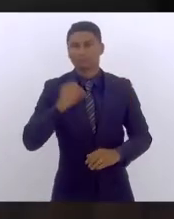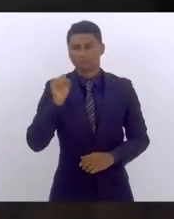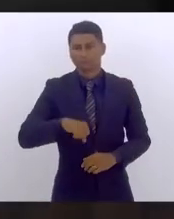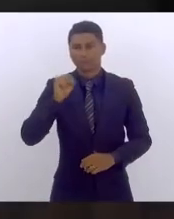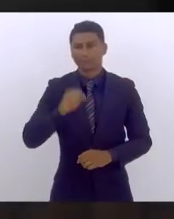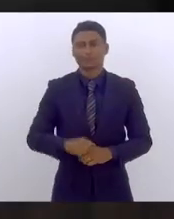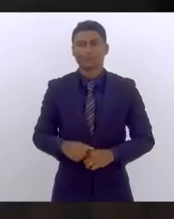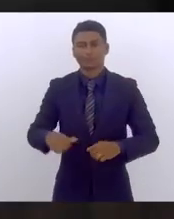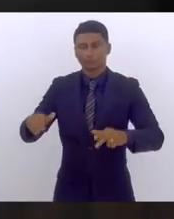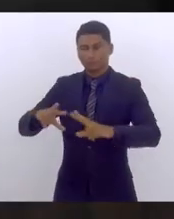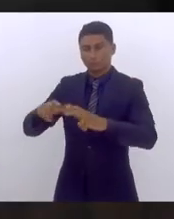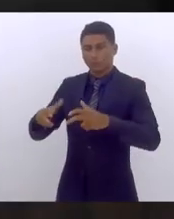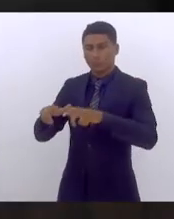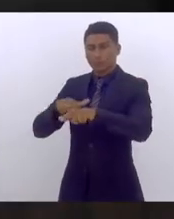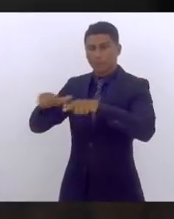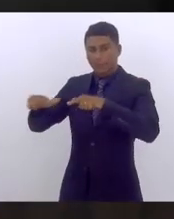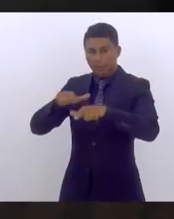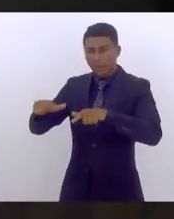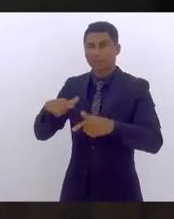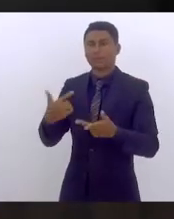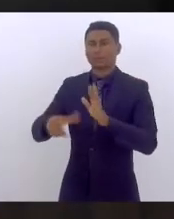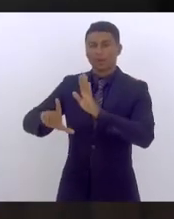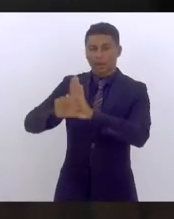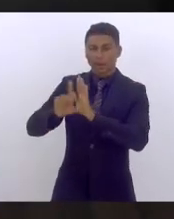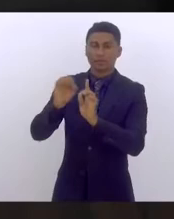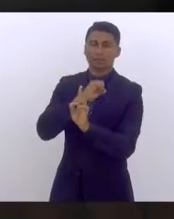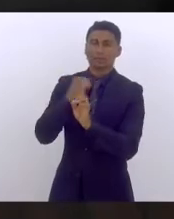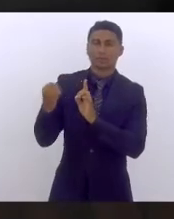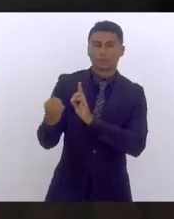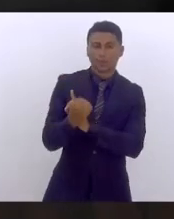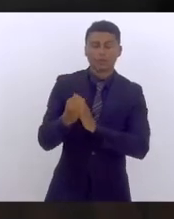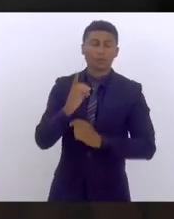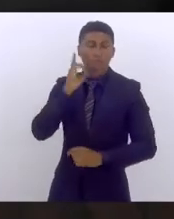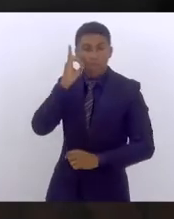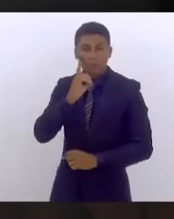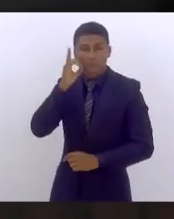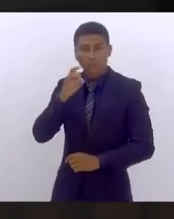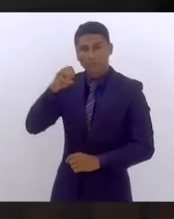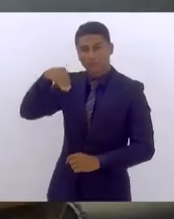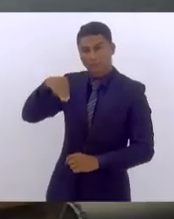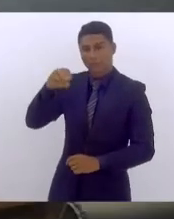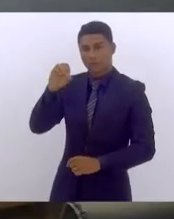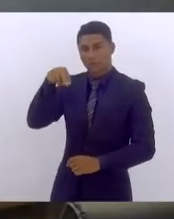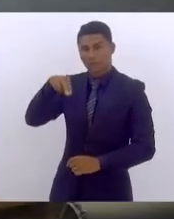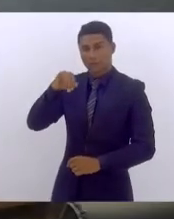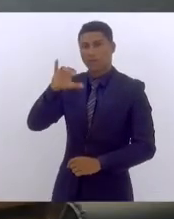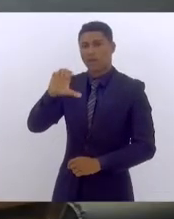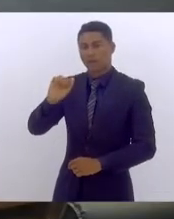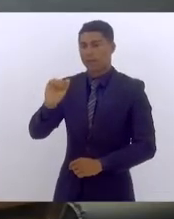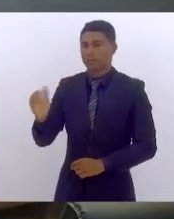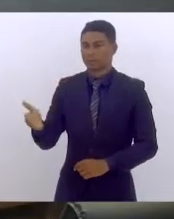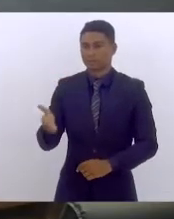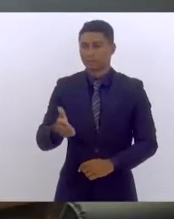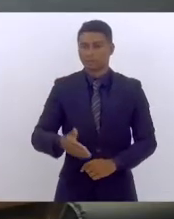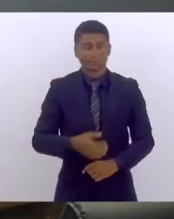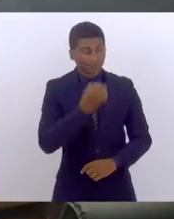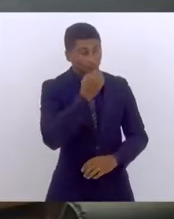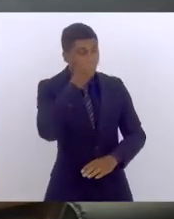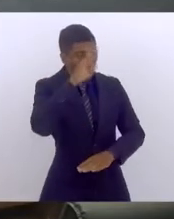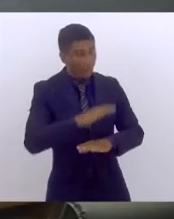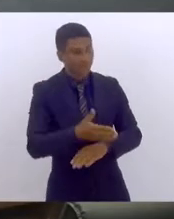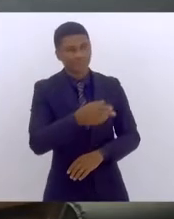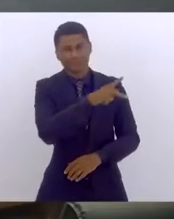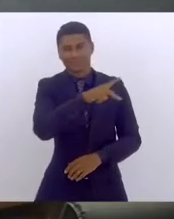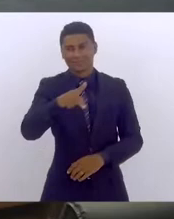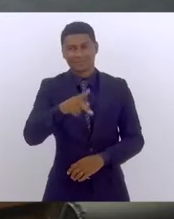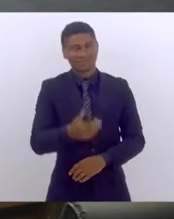Pela Comissão de Trabalho, Legislação Social e Seguridade Social, deputada Mônica Francisco. Muito boa tarde, presidenta. Sempre bom